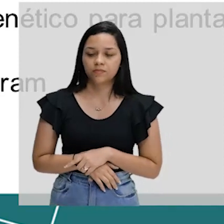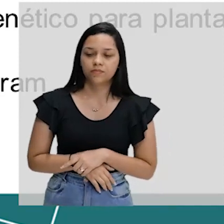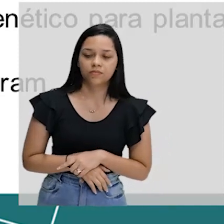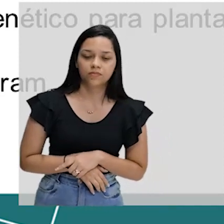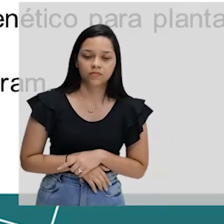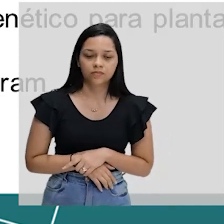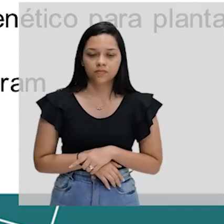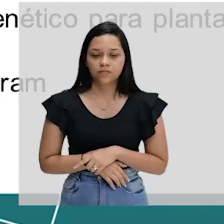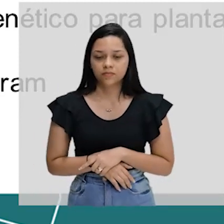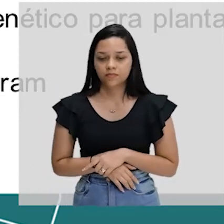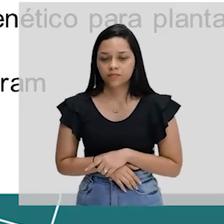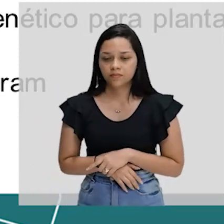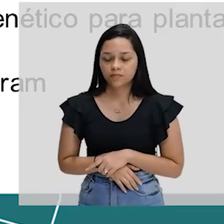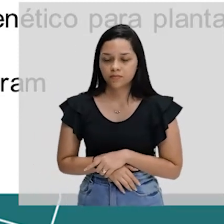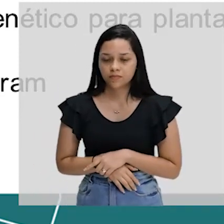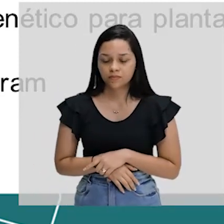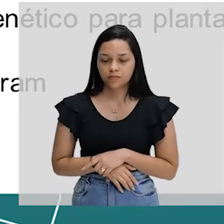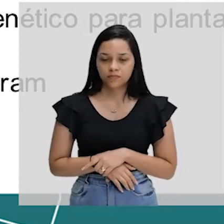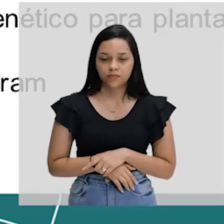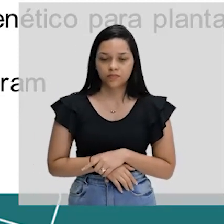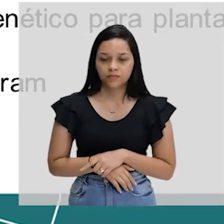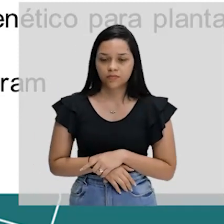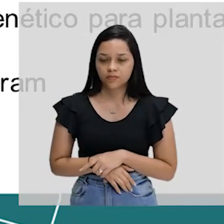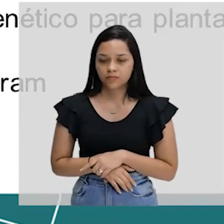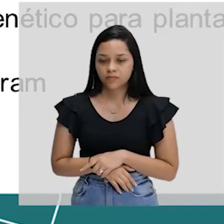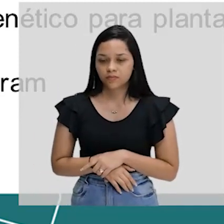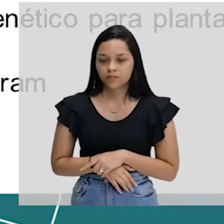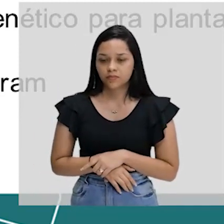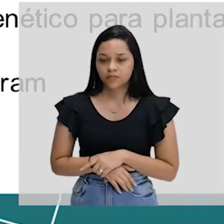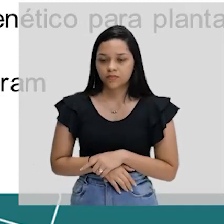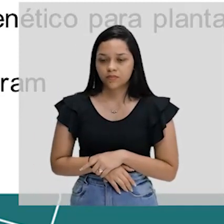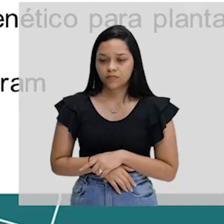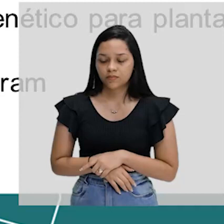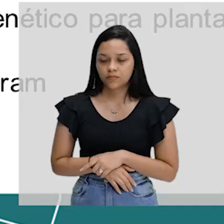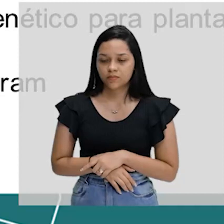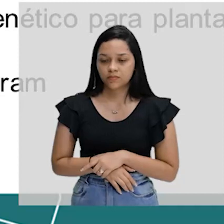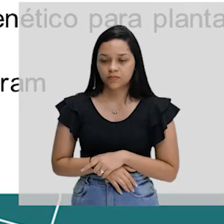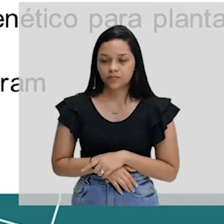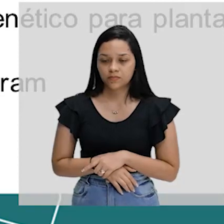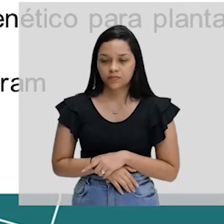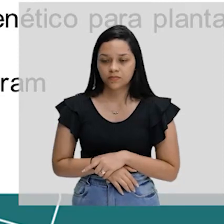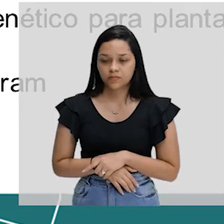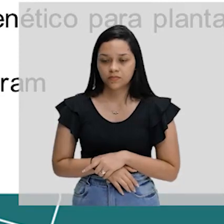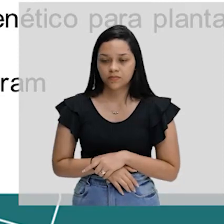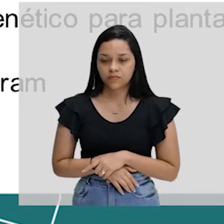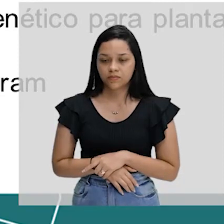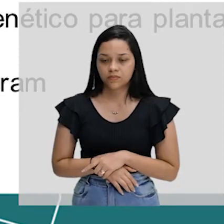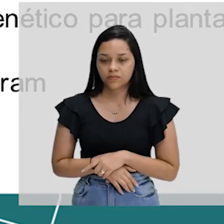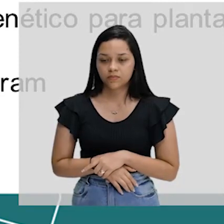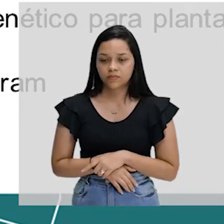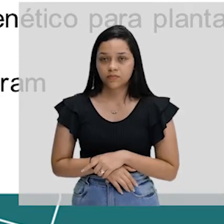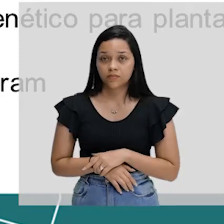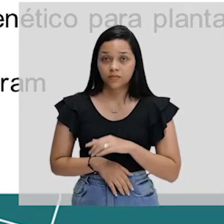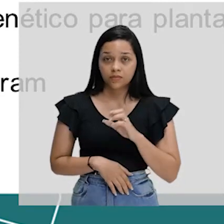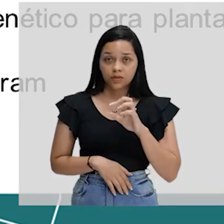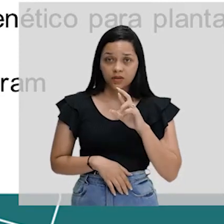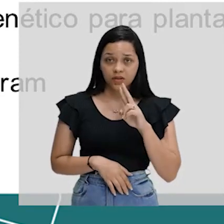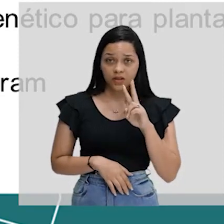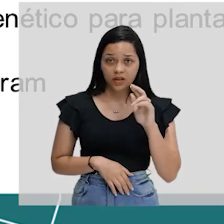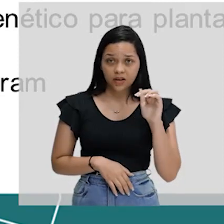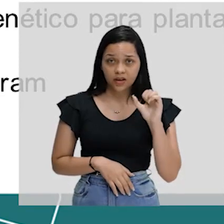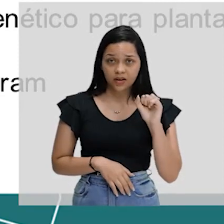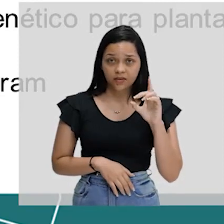de pólen de espécies de canola transgênica para plantas silvestres. Plantas silvestres são ervas daninhas,